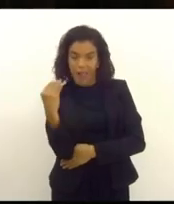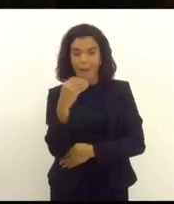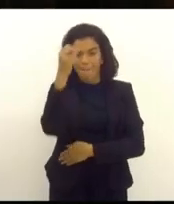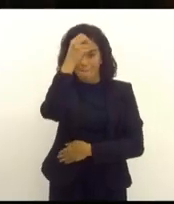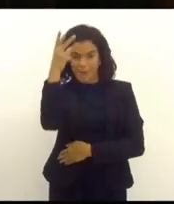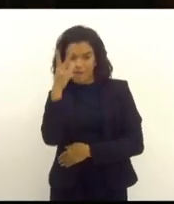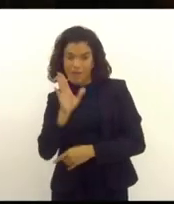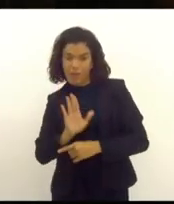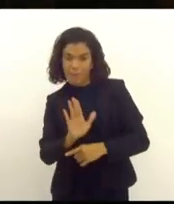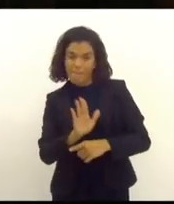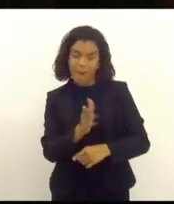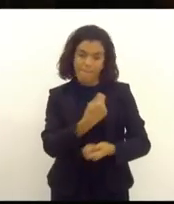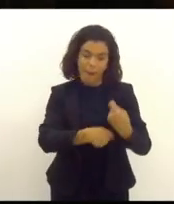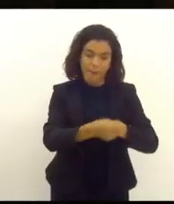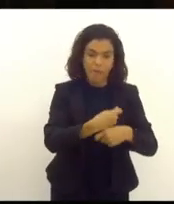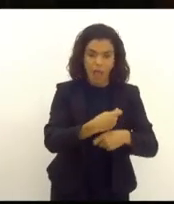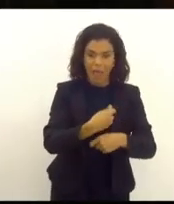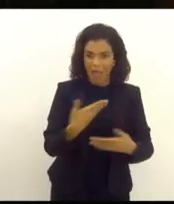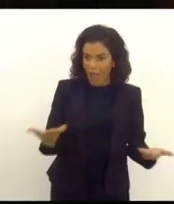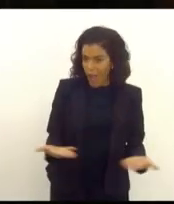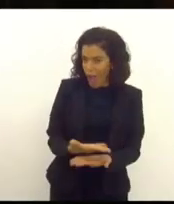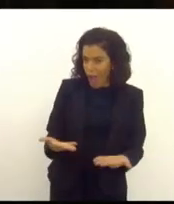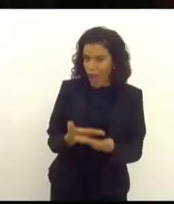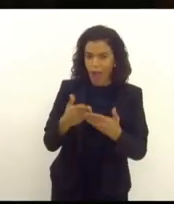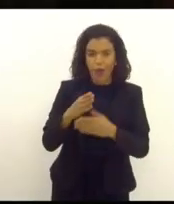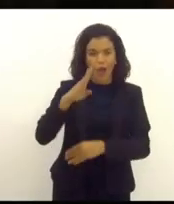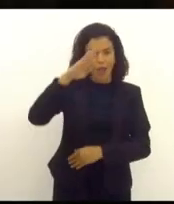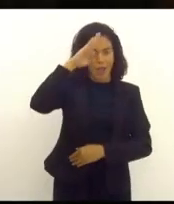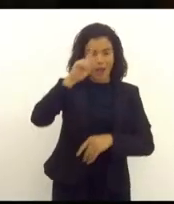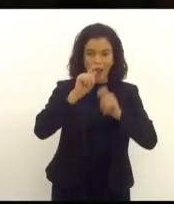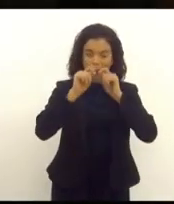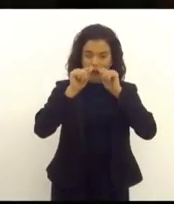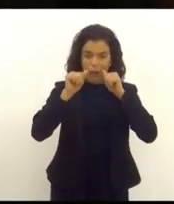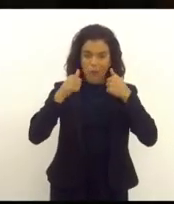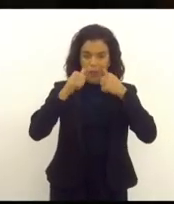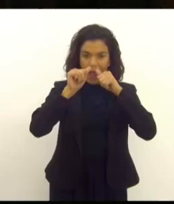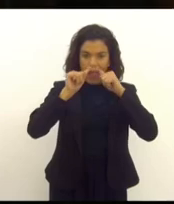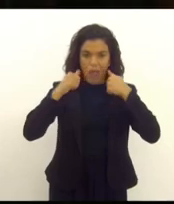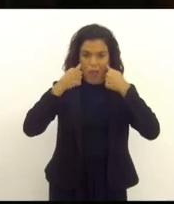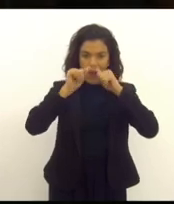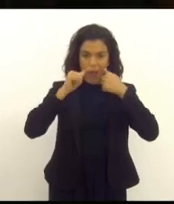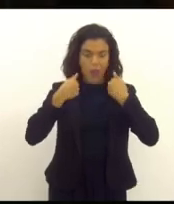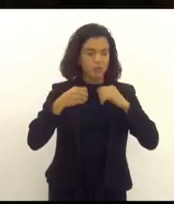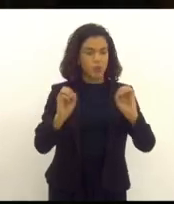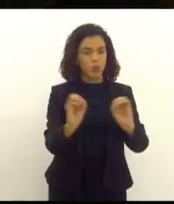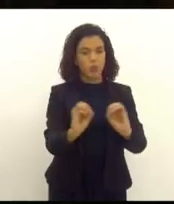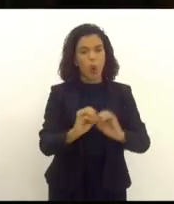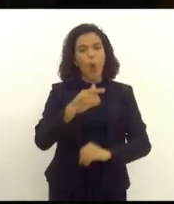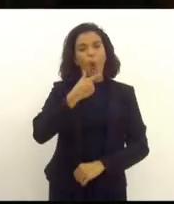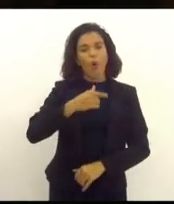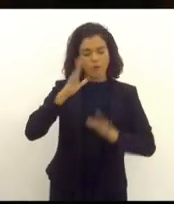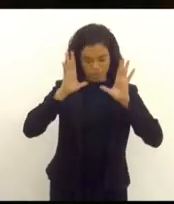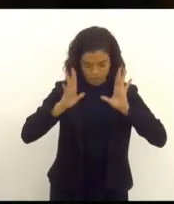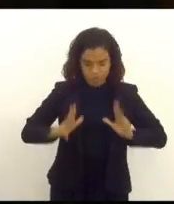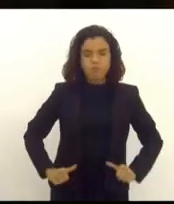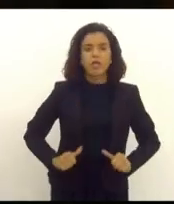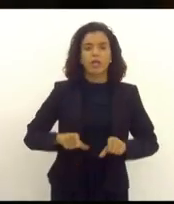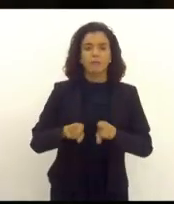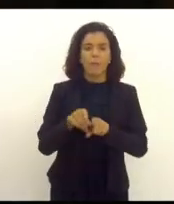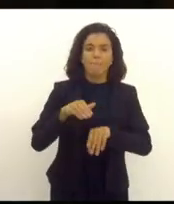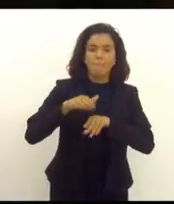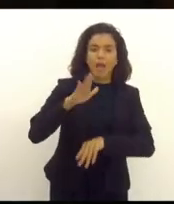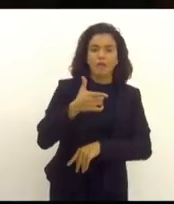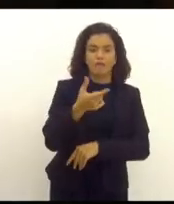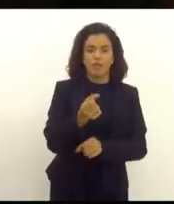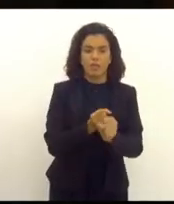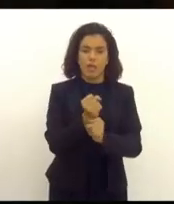anteriores Não esperem isso do prefeito Capitão Nelson o homem honrado policial militar que durante mais de